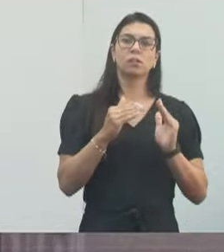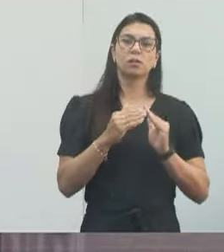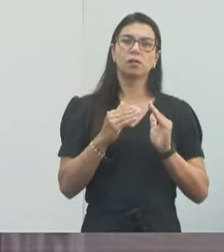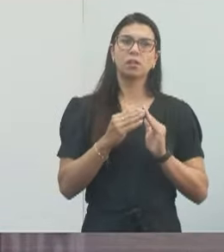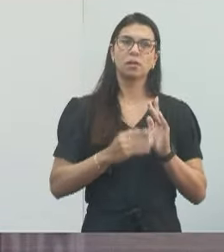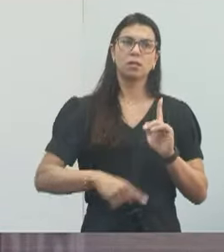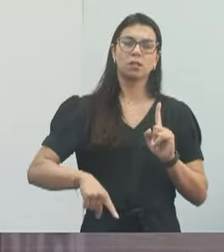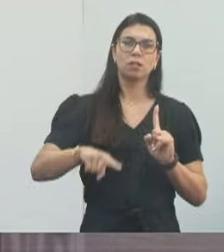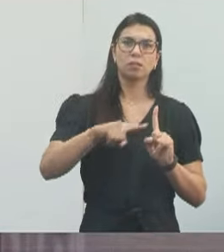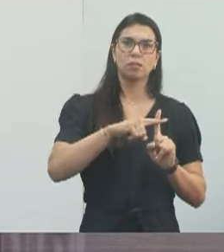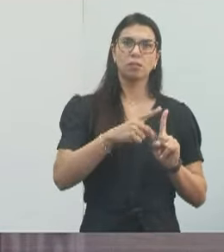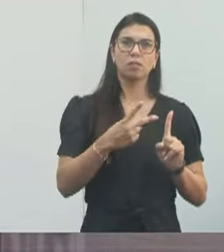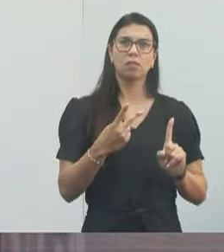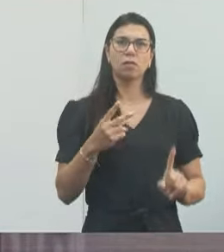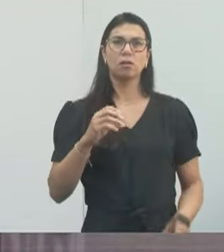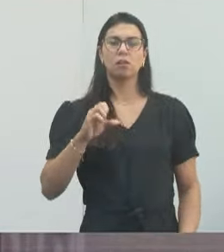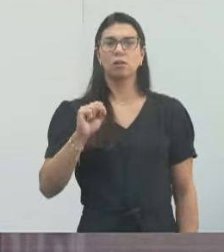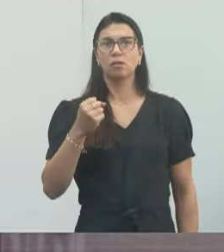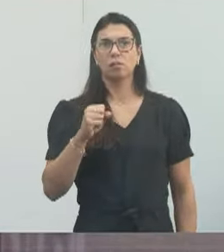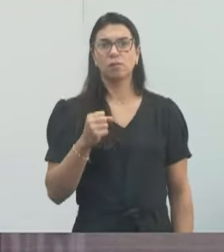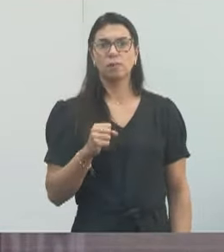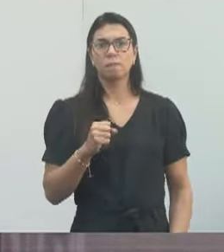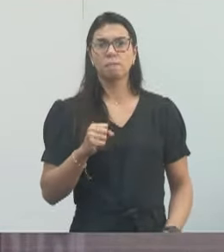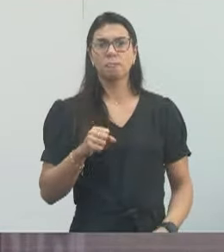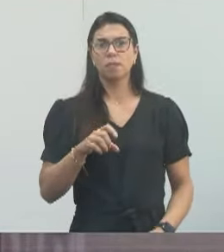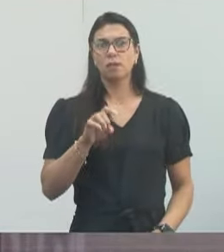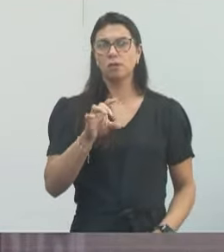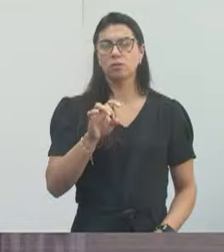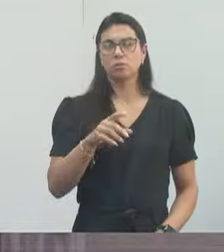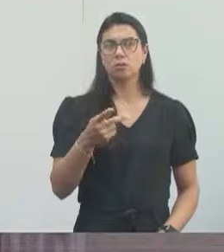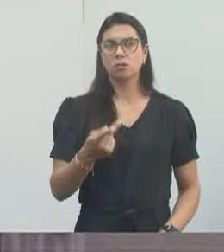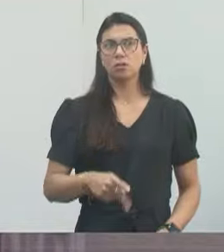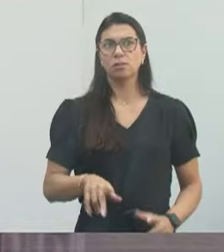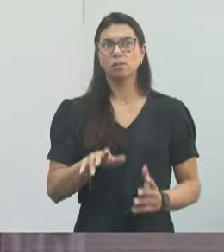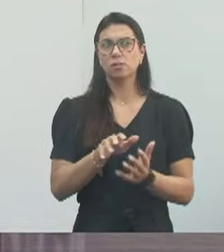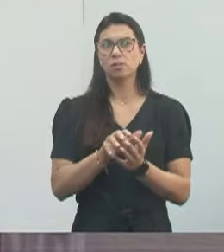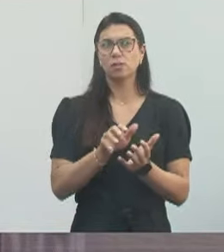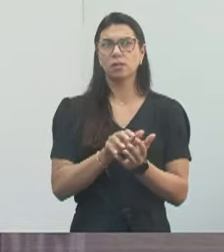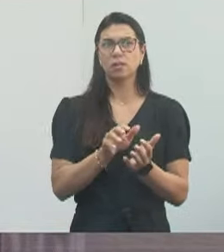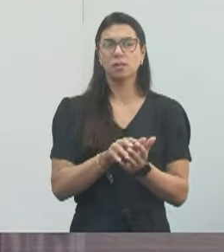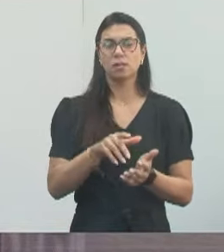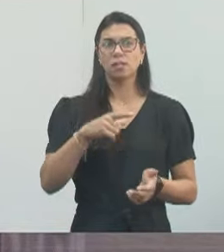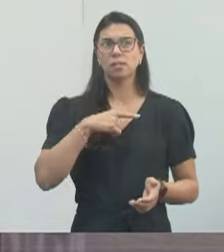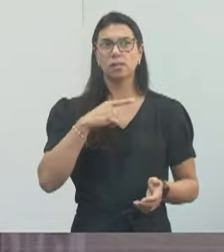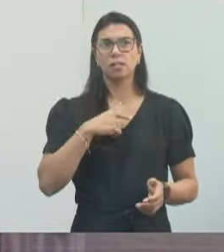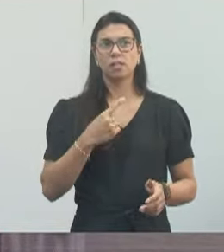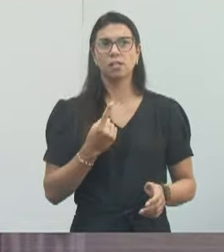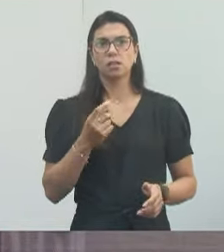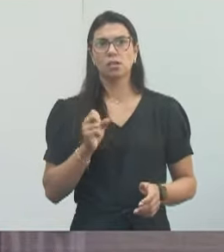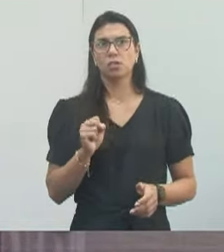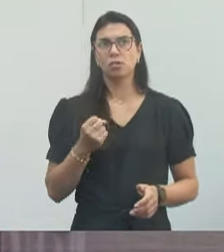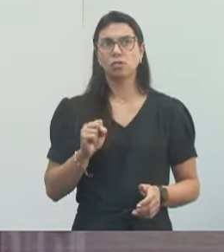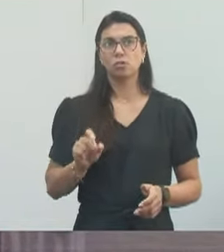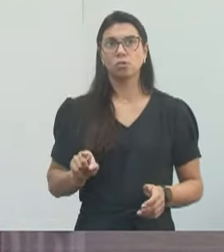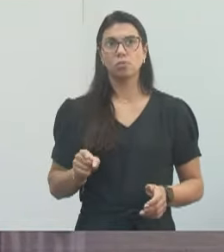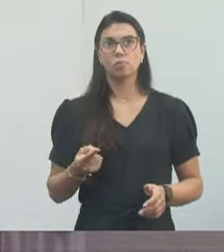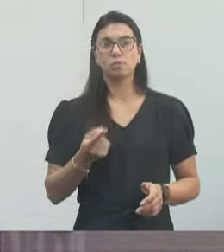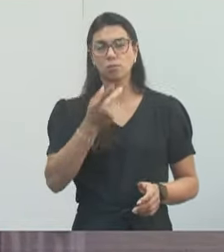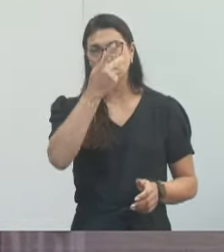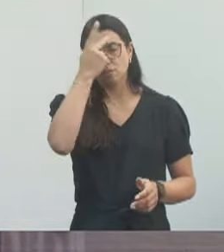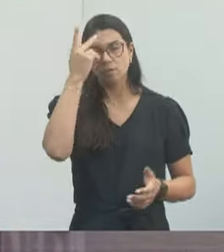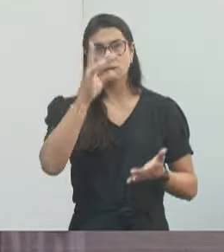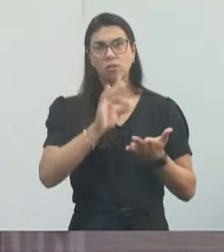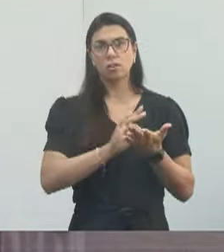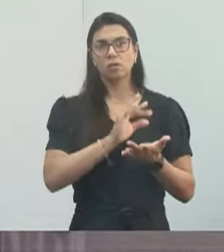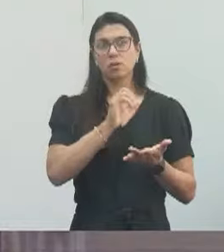28 só na cidade de jacar inscrito na Prolar tem 18.000 pessoas inscrito então eu quero ver se essa verba já